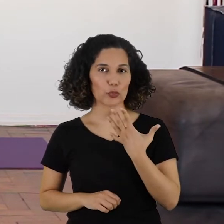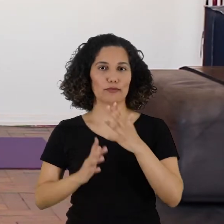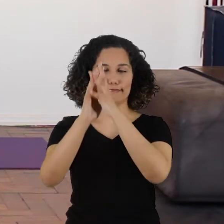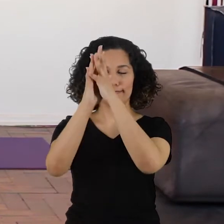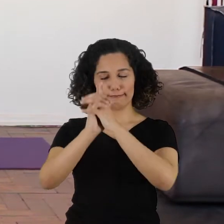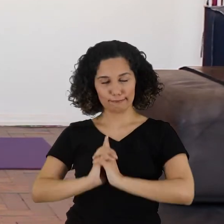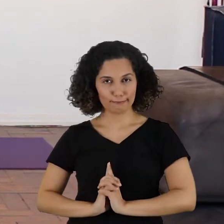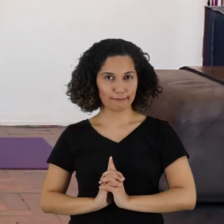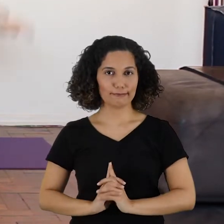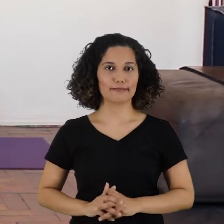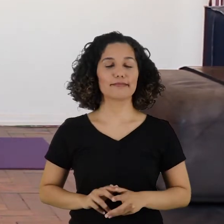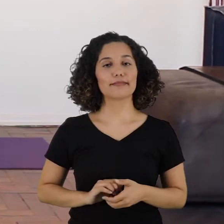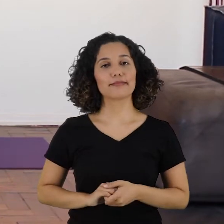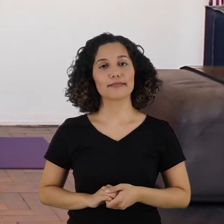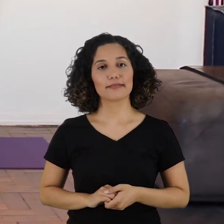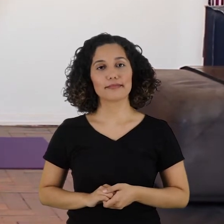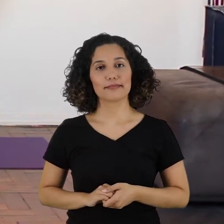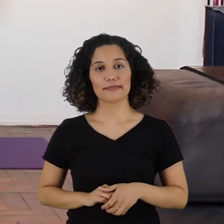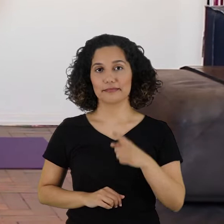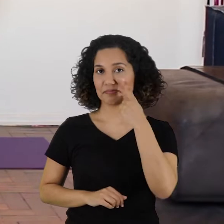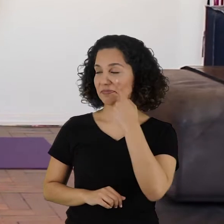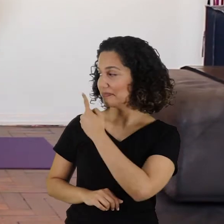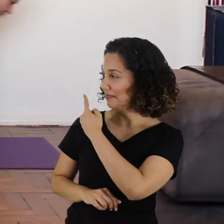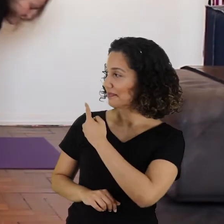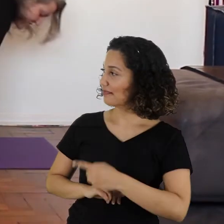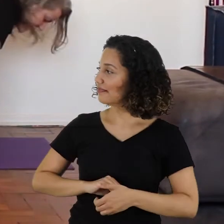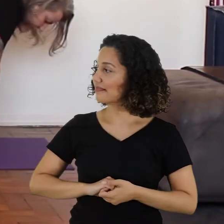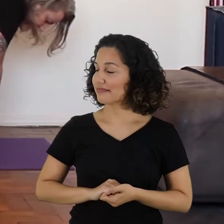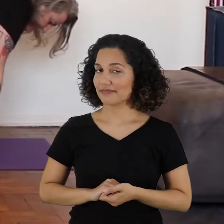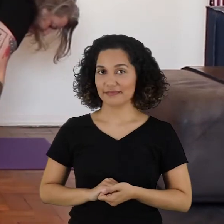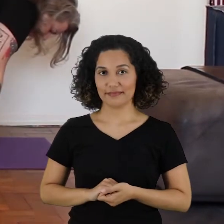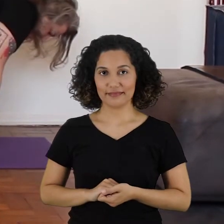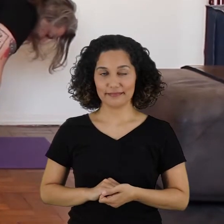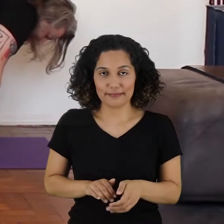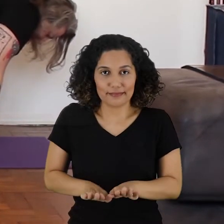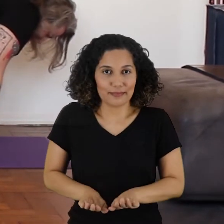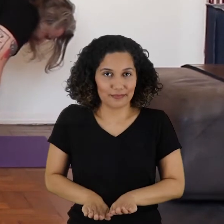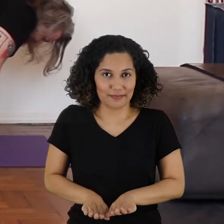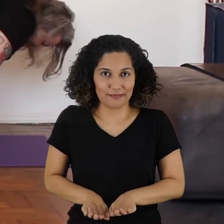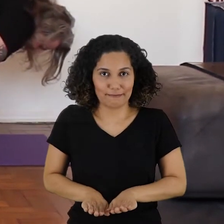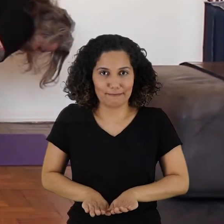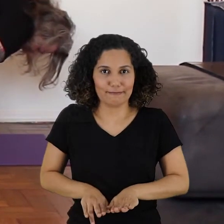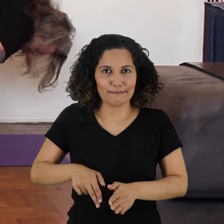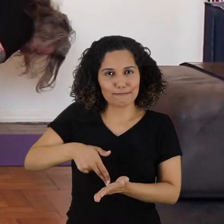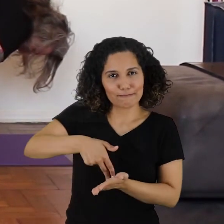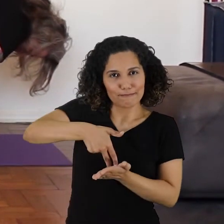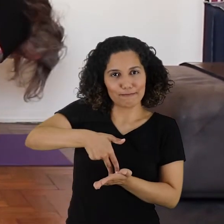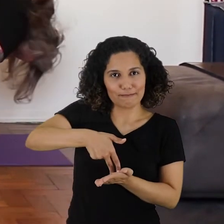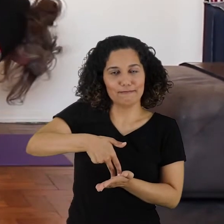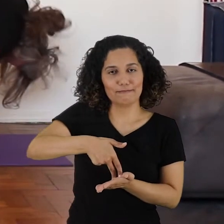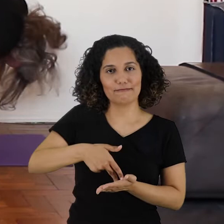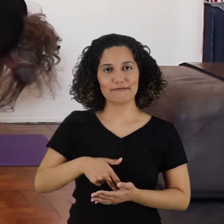Boa, desce os braços, traz o seu pé direito junto do esquerdo aqui na frente, estica as